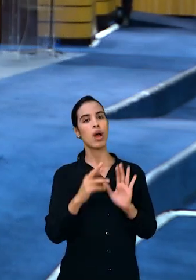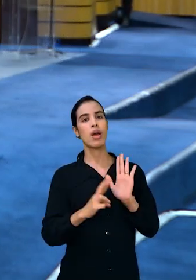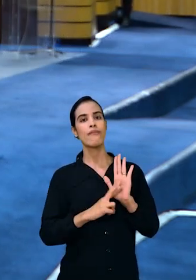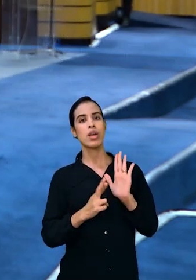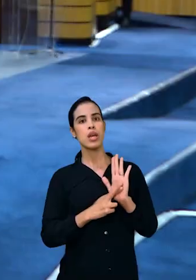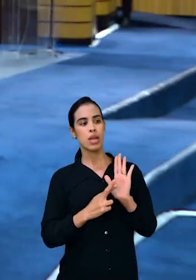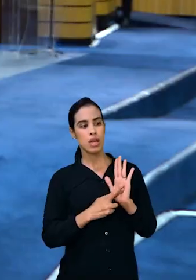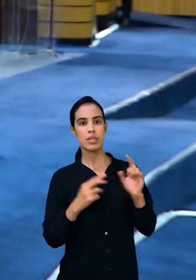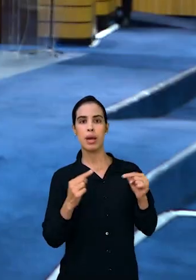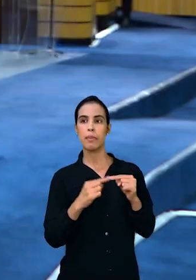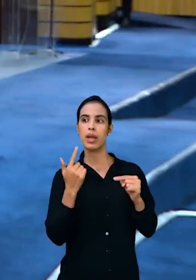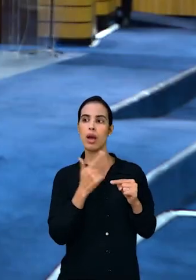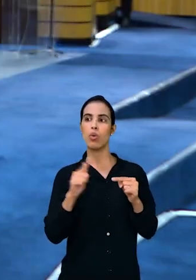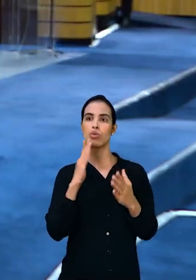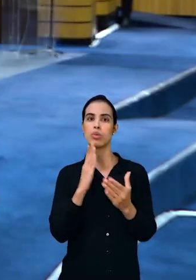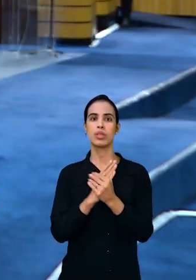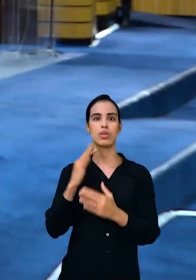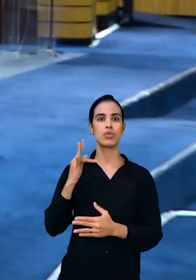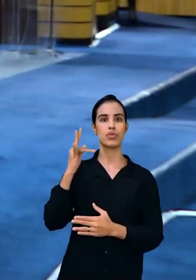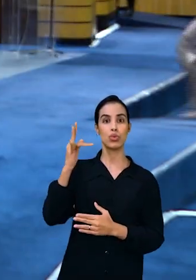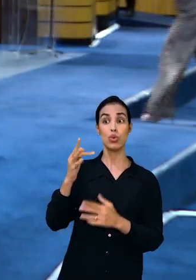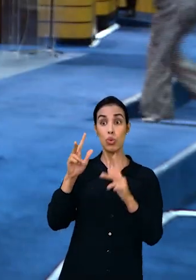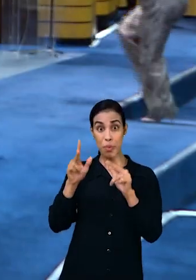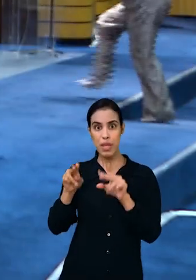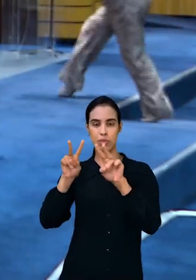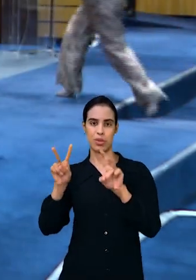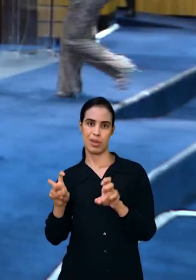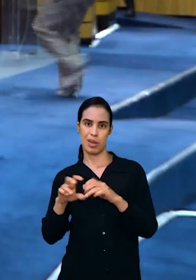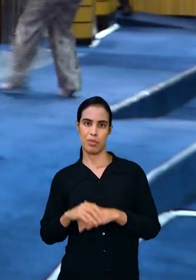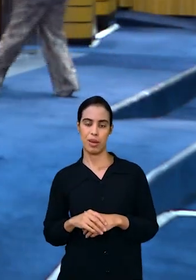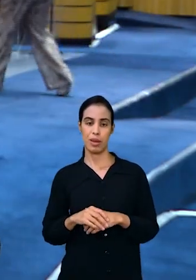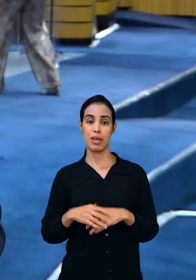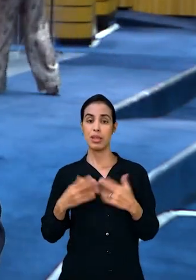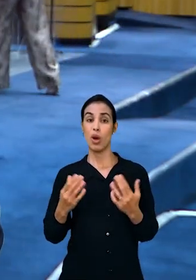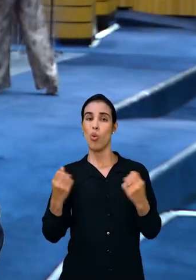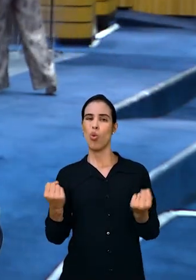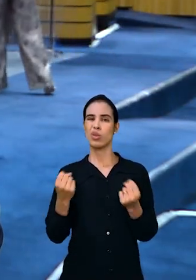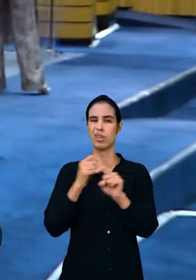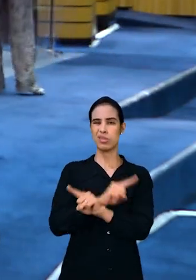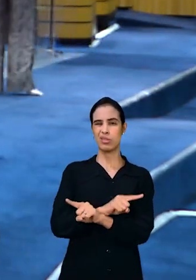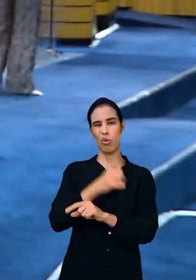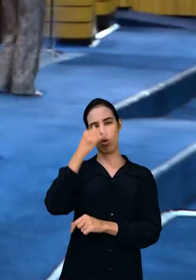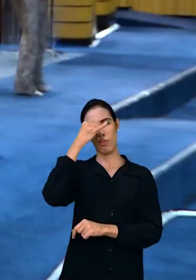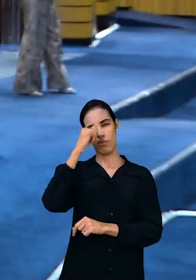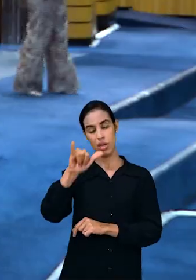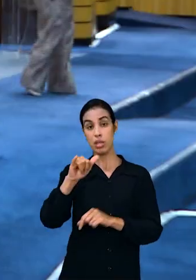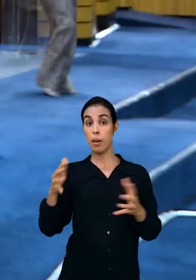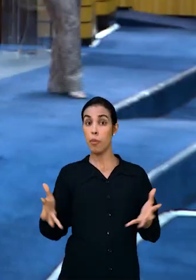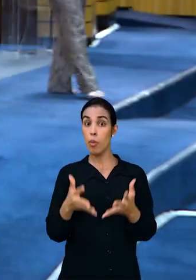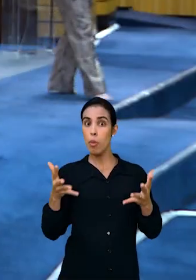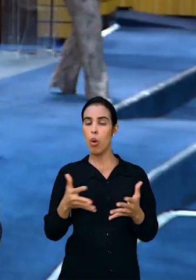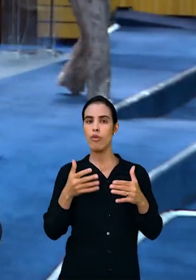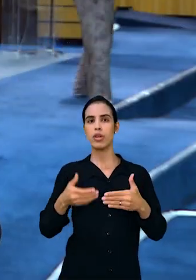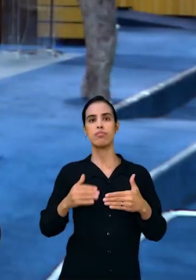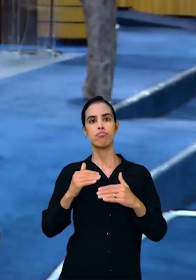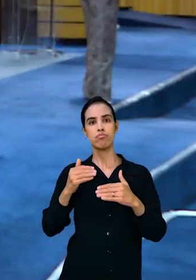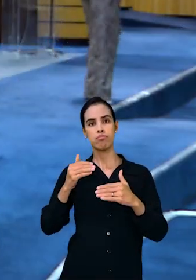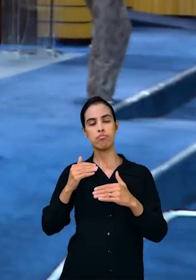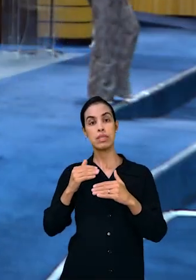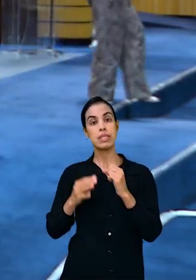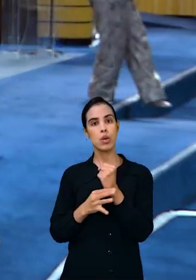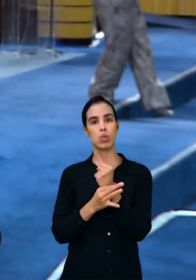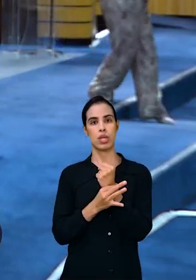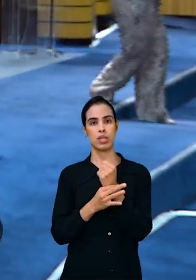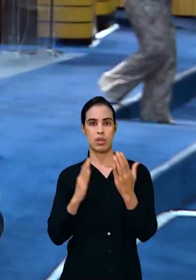usado como referência para casos futuros que tratem do mesmo tema. Isso evita decisões contraditórias e promove